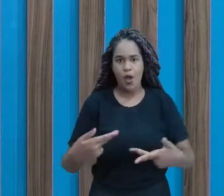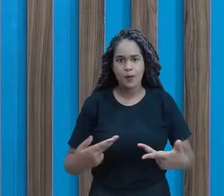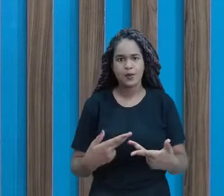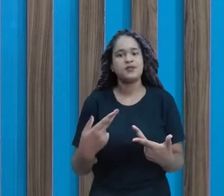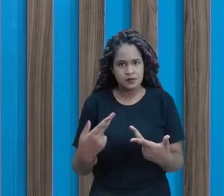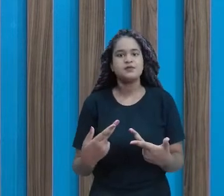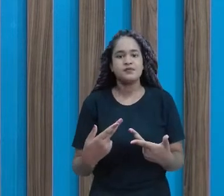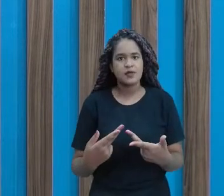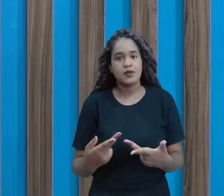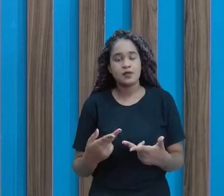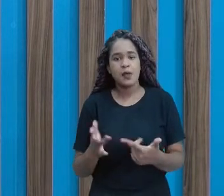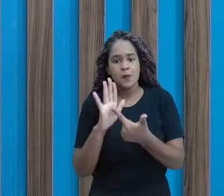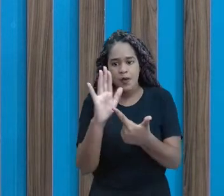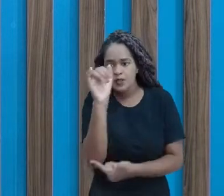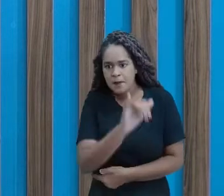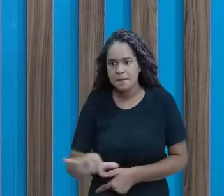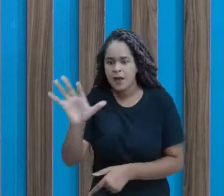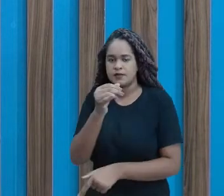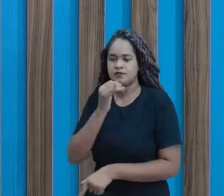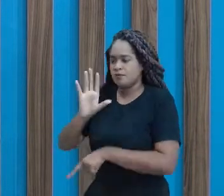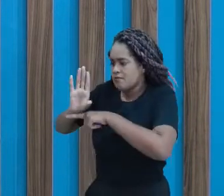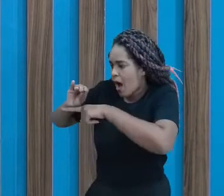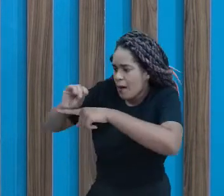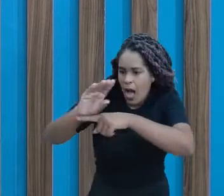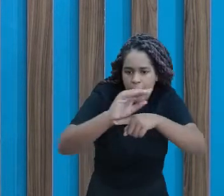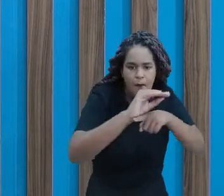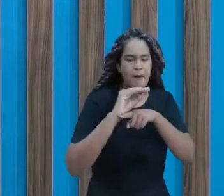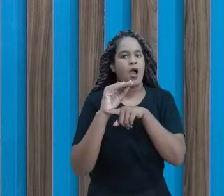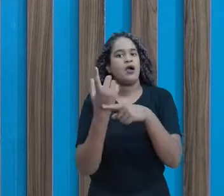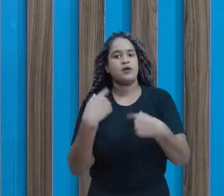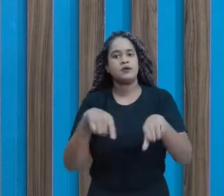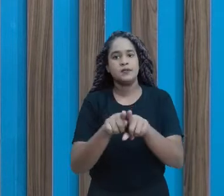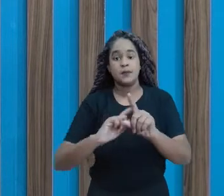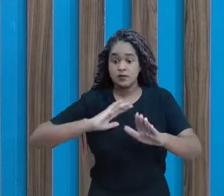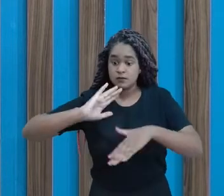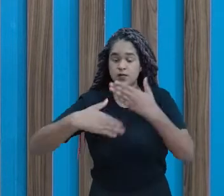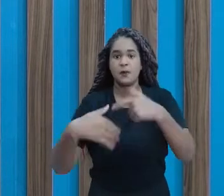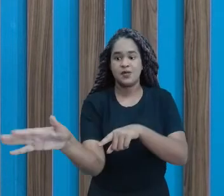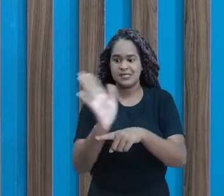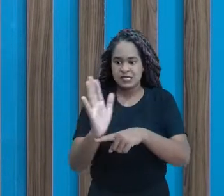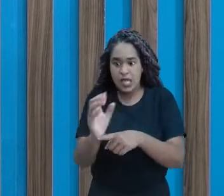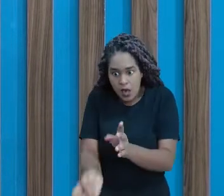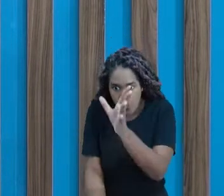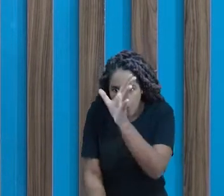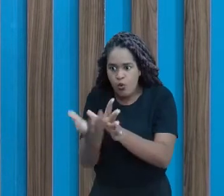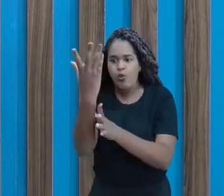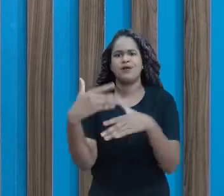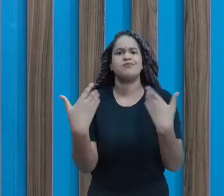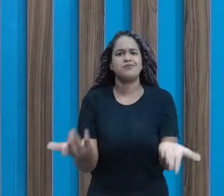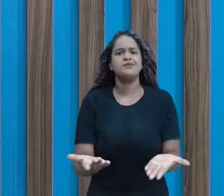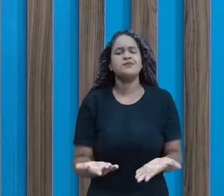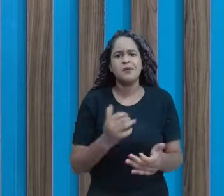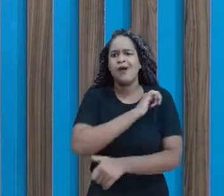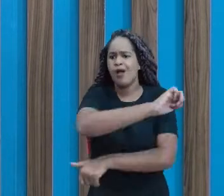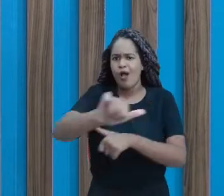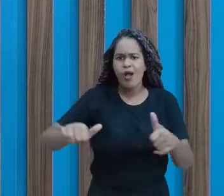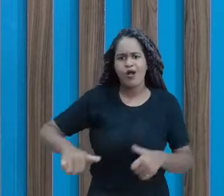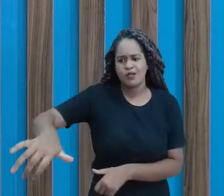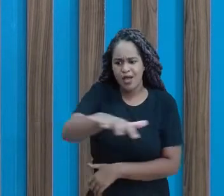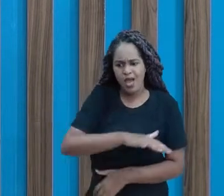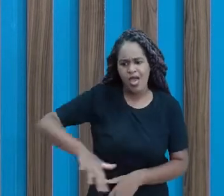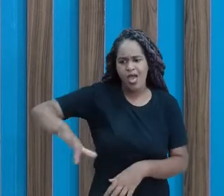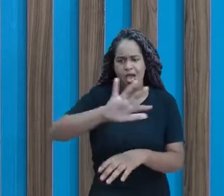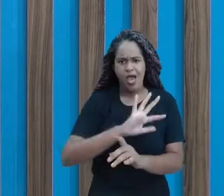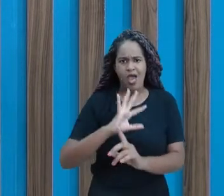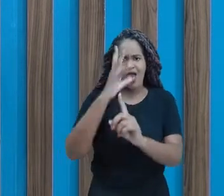trabalhar, inclusive, com a imagem, a própria fotografia, exatamente, o advento da fotografia, mais tarde do cinema. E isso mexe, né, com o campo das artes,